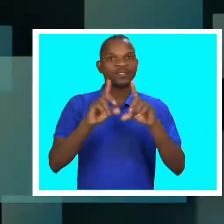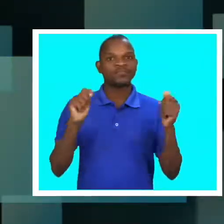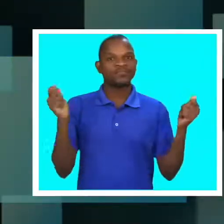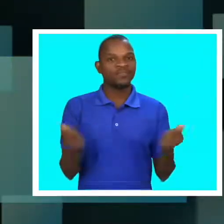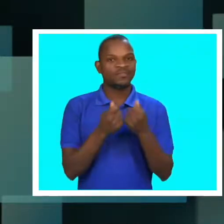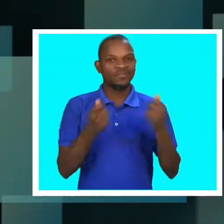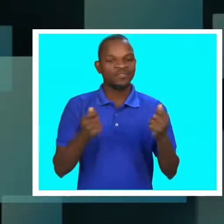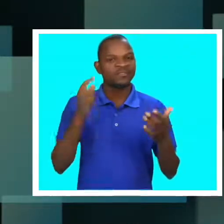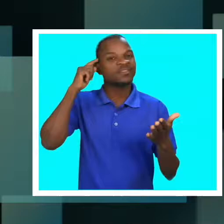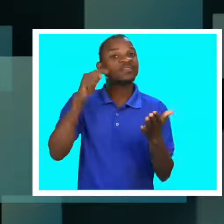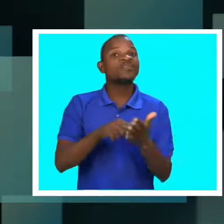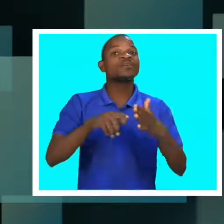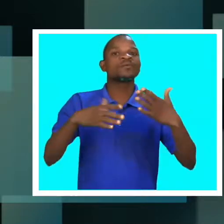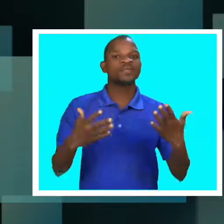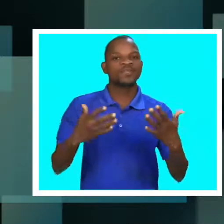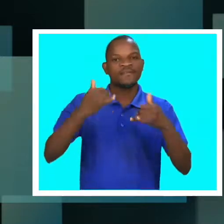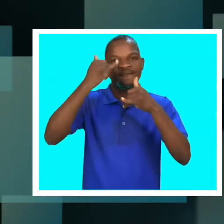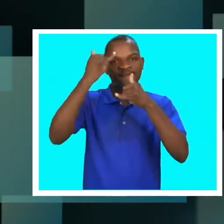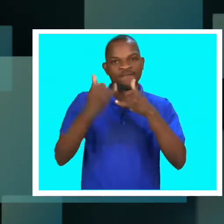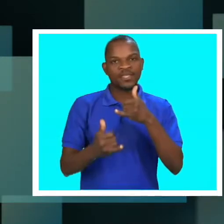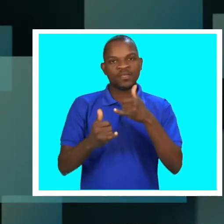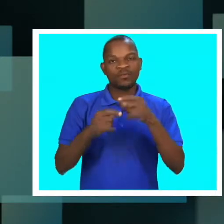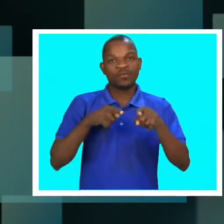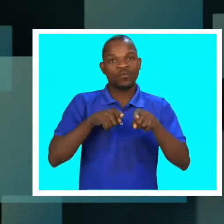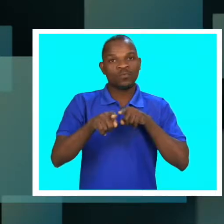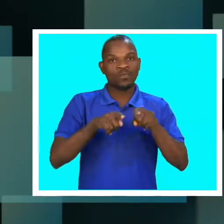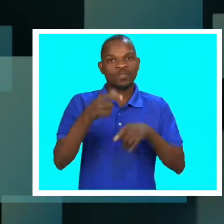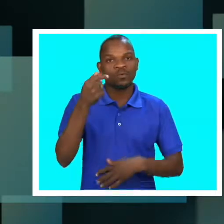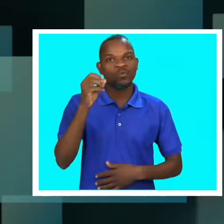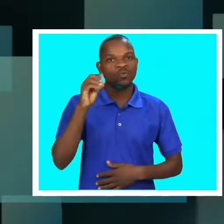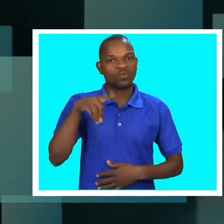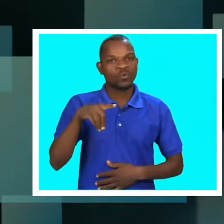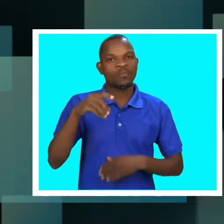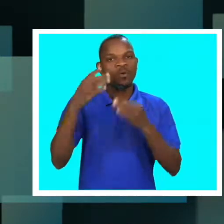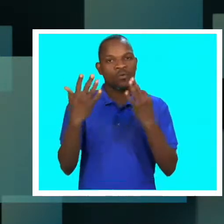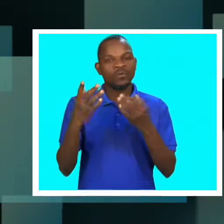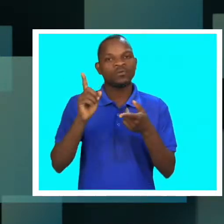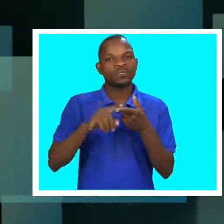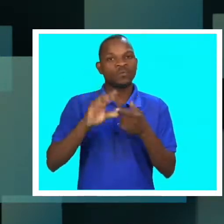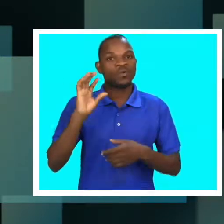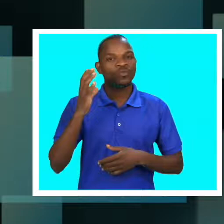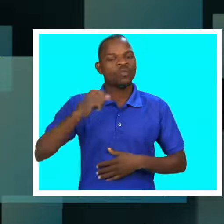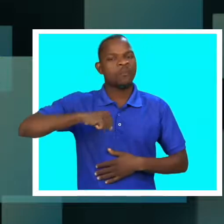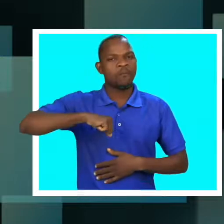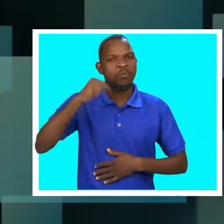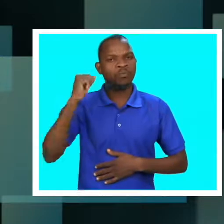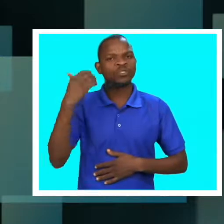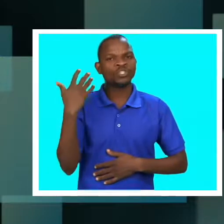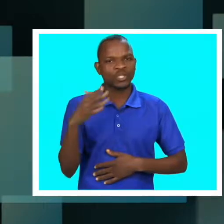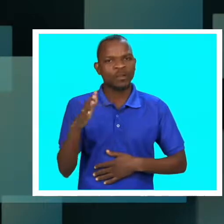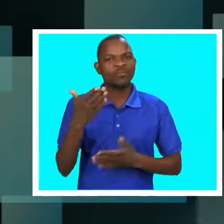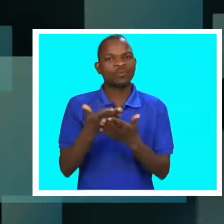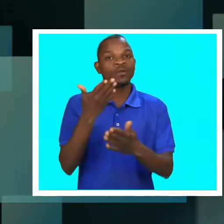Ambiente de festa marcou o término do torneio Top 8, que teve o Costa do Sol como vencedor. Após